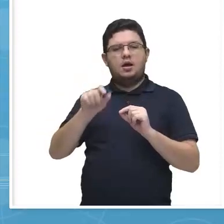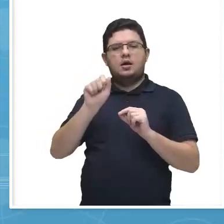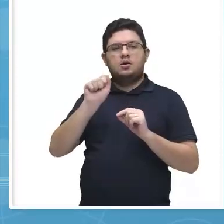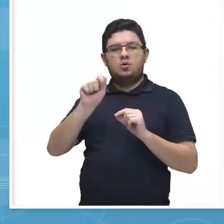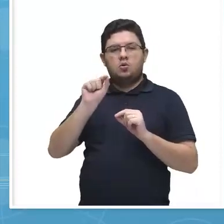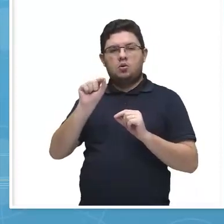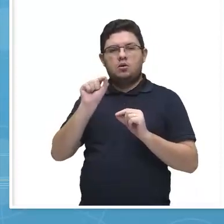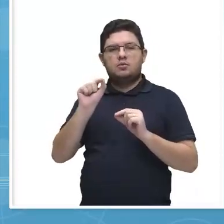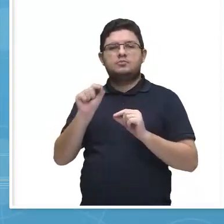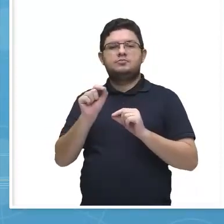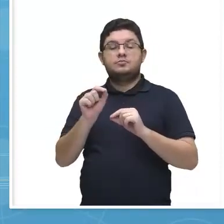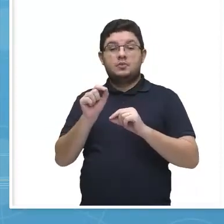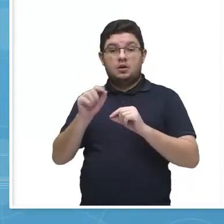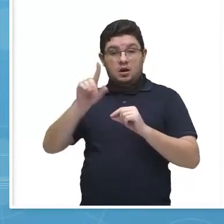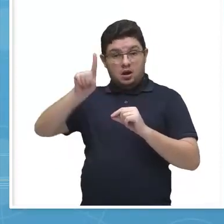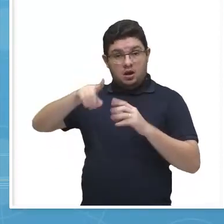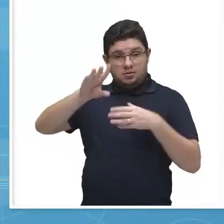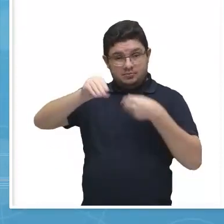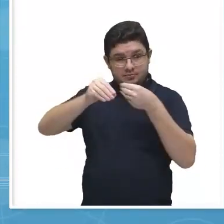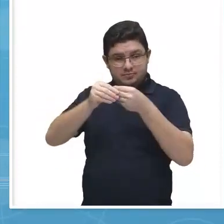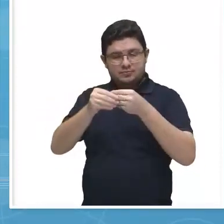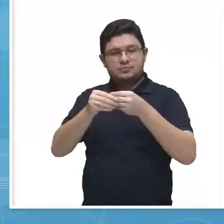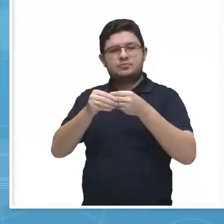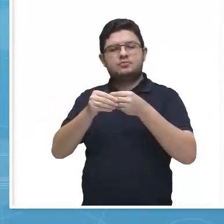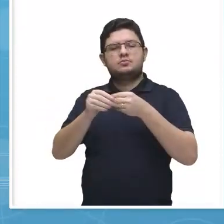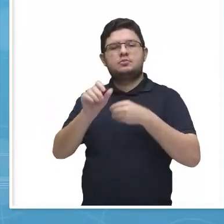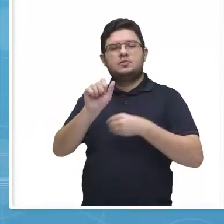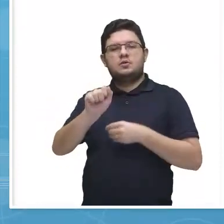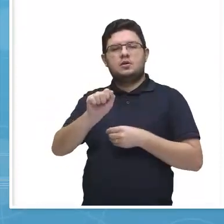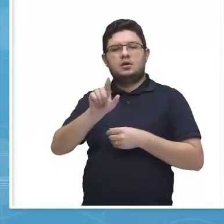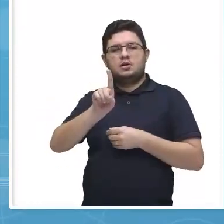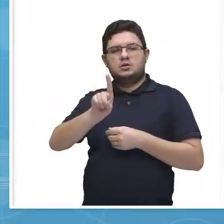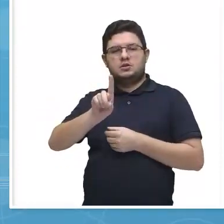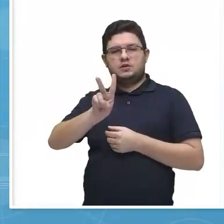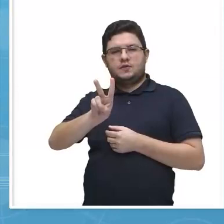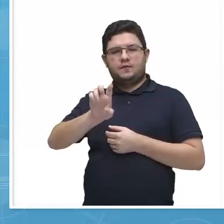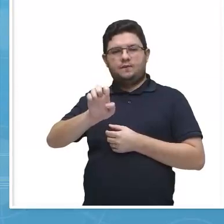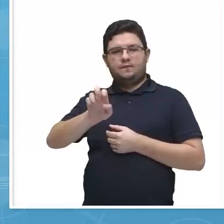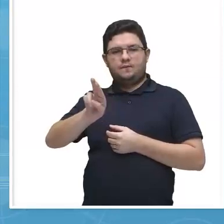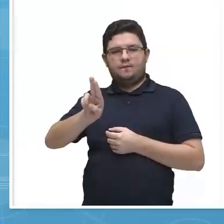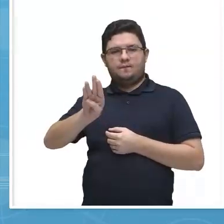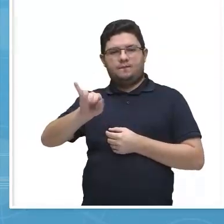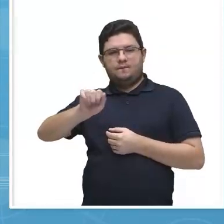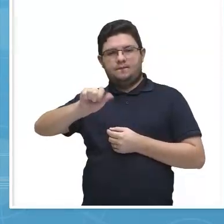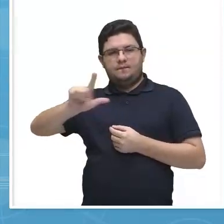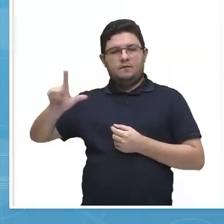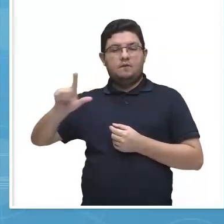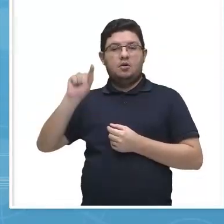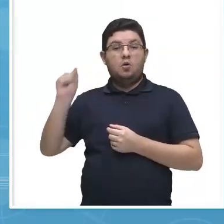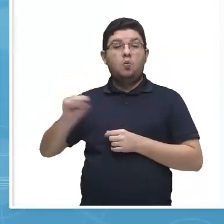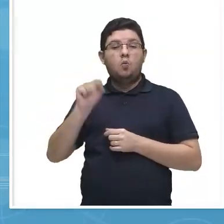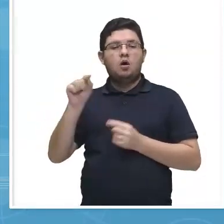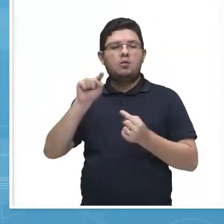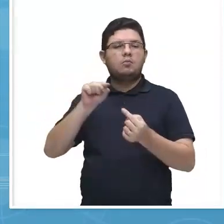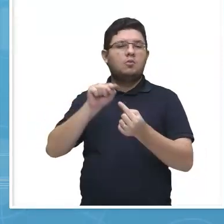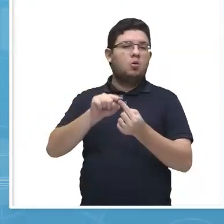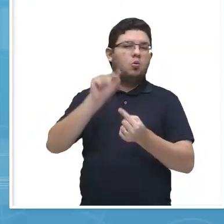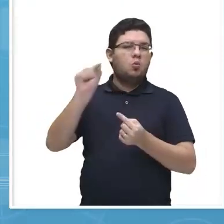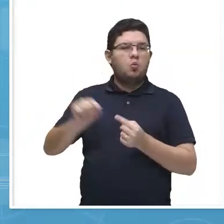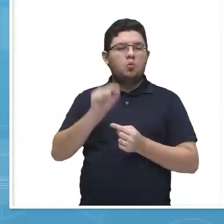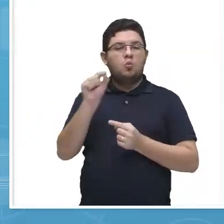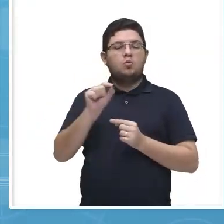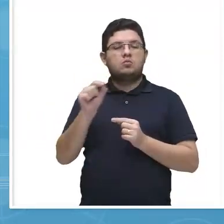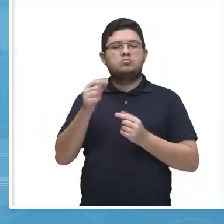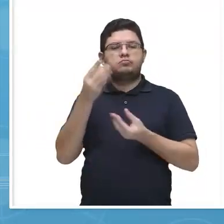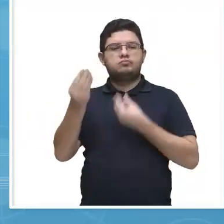O adjunto adverbial, ele mostra, ele aponta as condições em que o fato ocorreu na realidade.